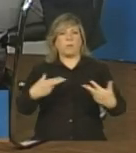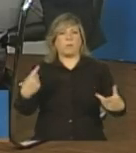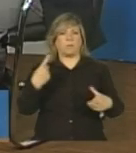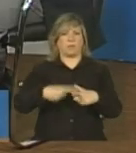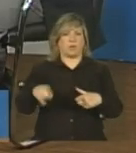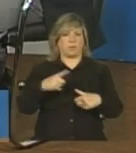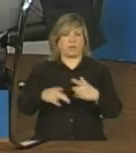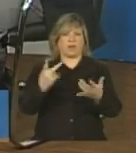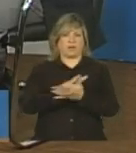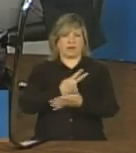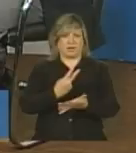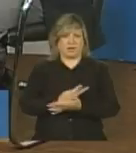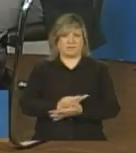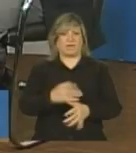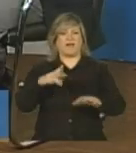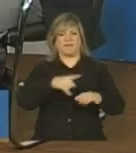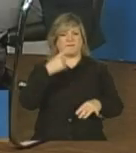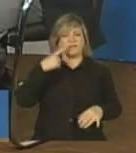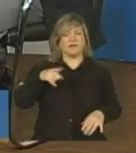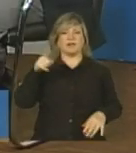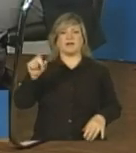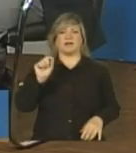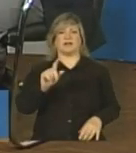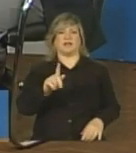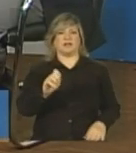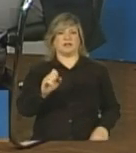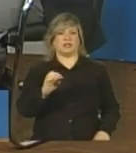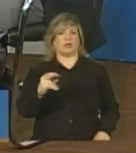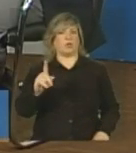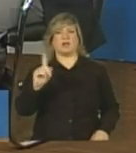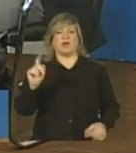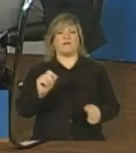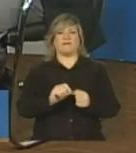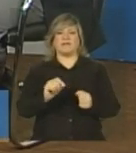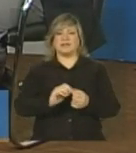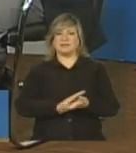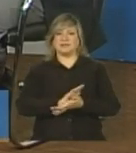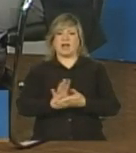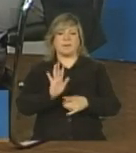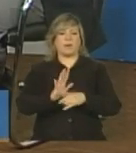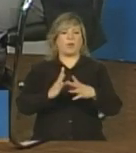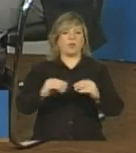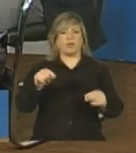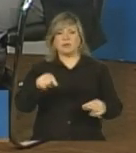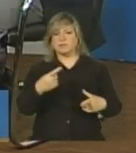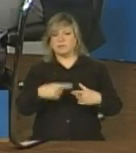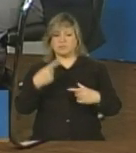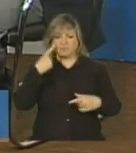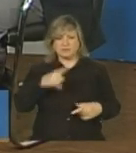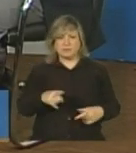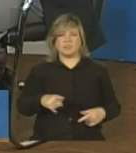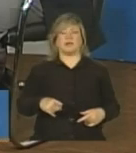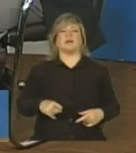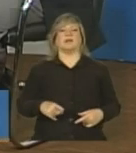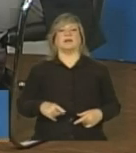ele acredita que o gestor não tenha tomado as medidas necessárias, adequadas para solucionar eventuais